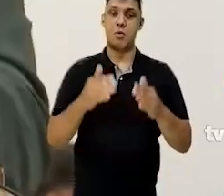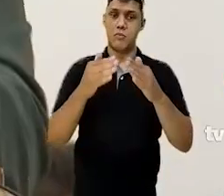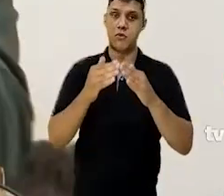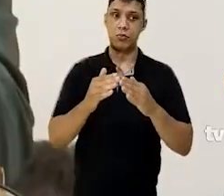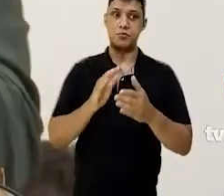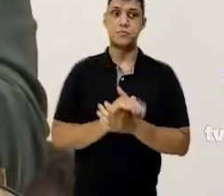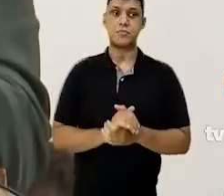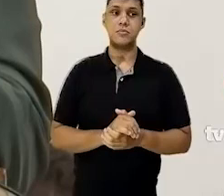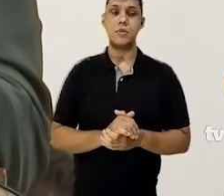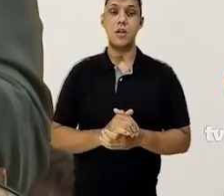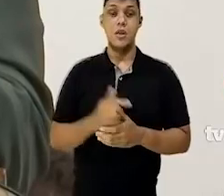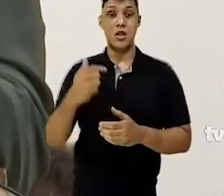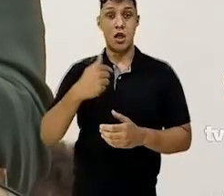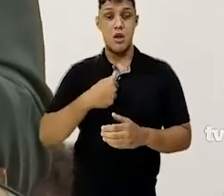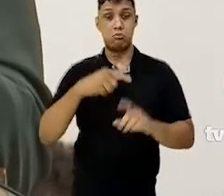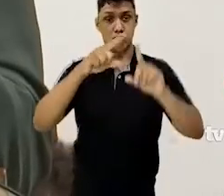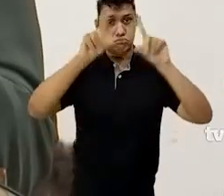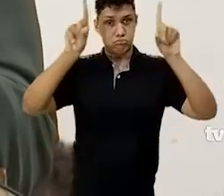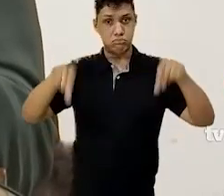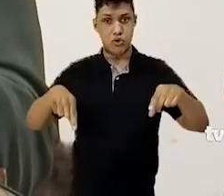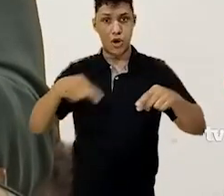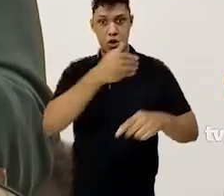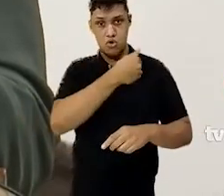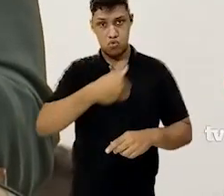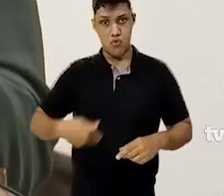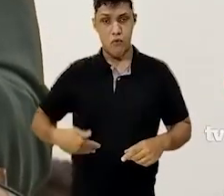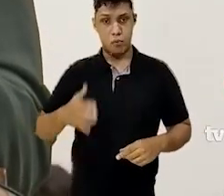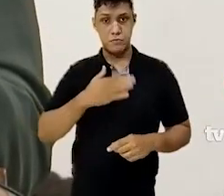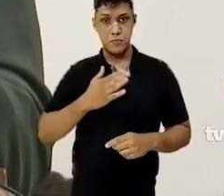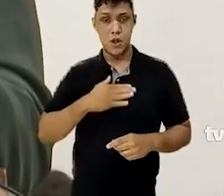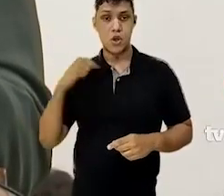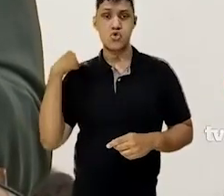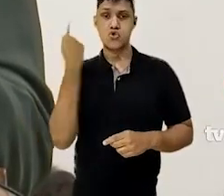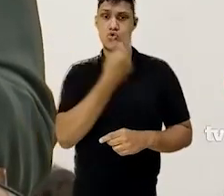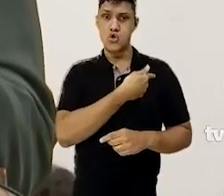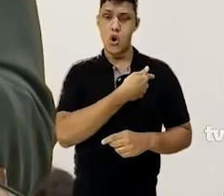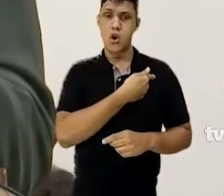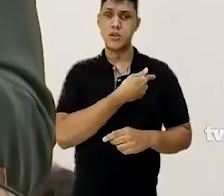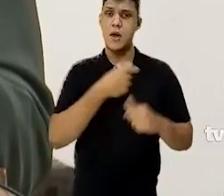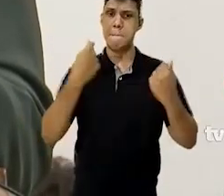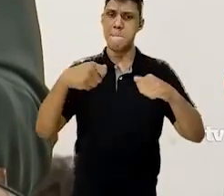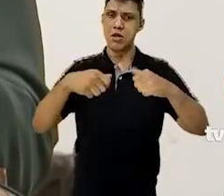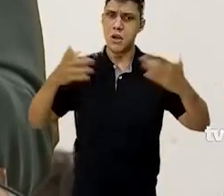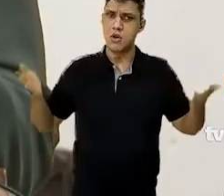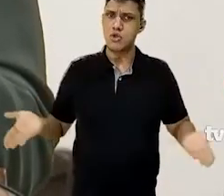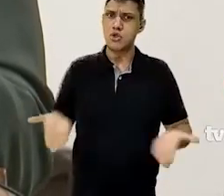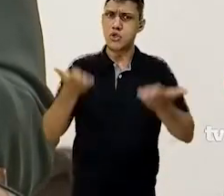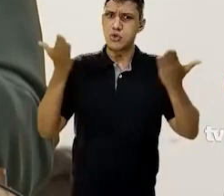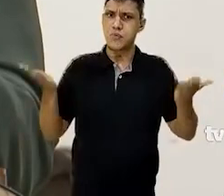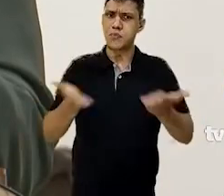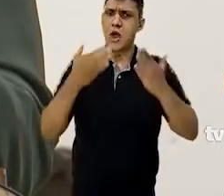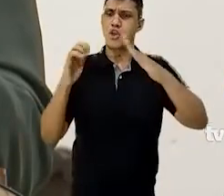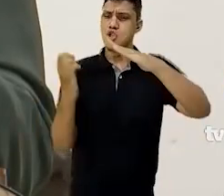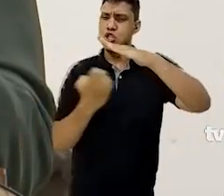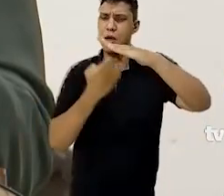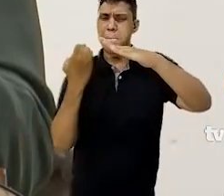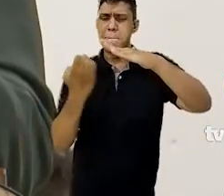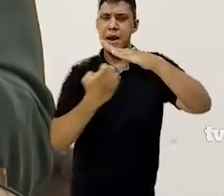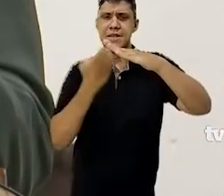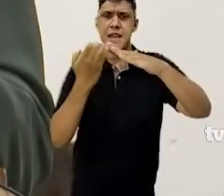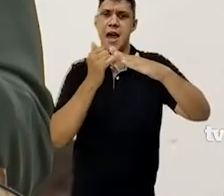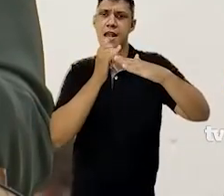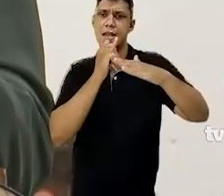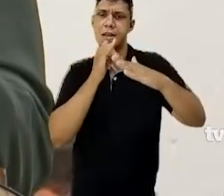Bom, no nosso plano de governo, está bem claro que nós temos que incentivar o microempreendedor.